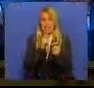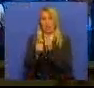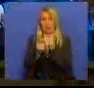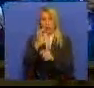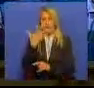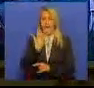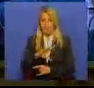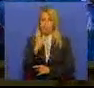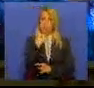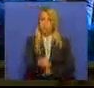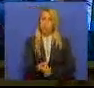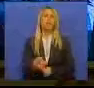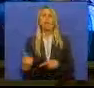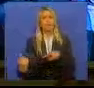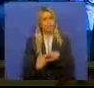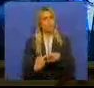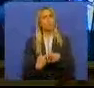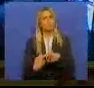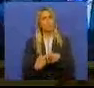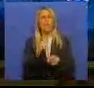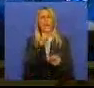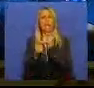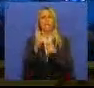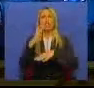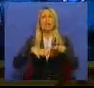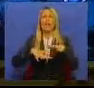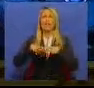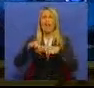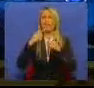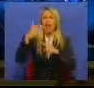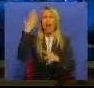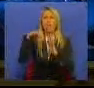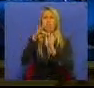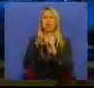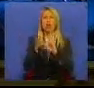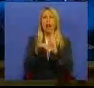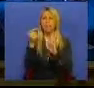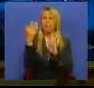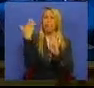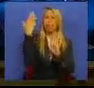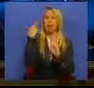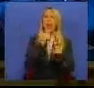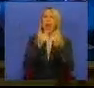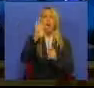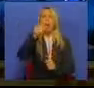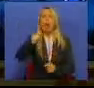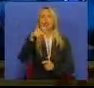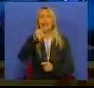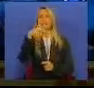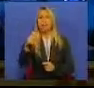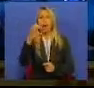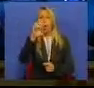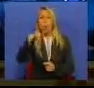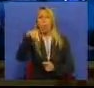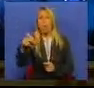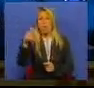citar é a muito interessante entrevista feita num programa recente, entrevistada por Constança Cunhissá, a senhora Ministra da